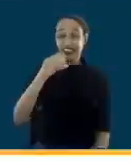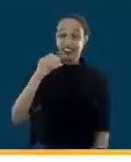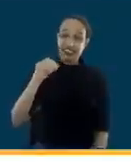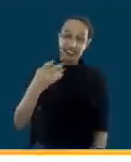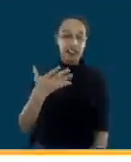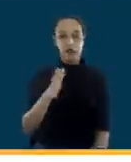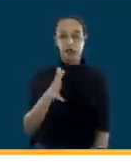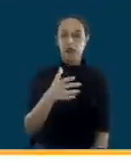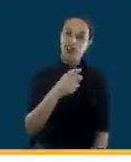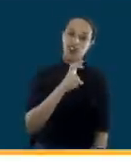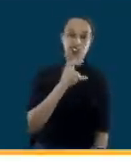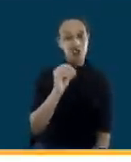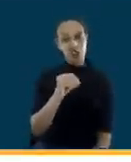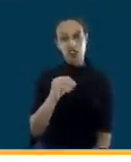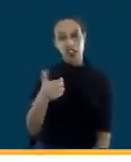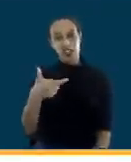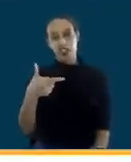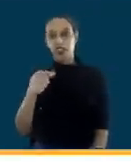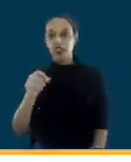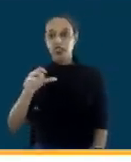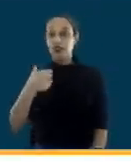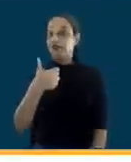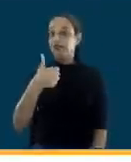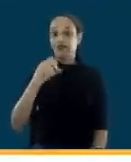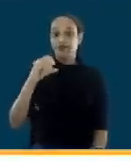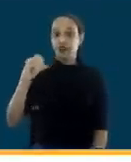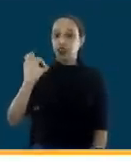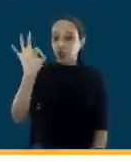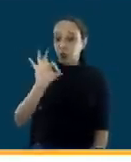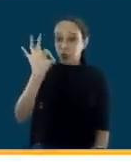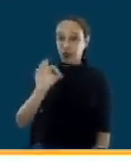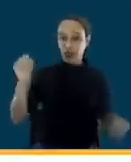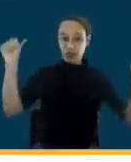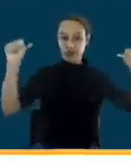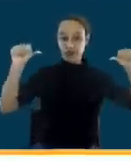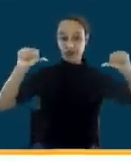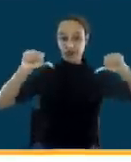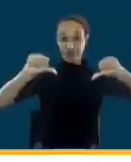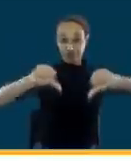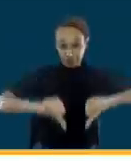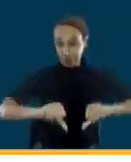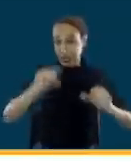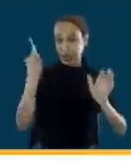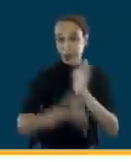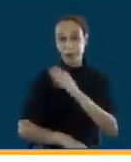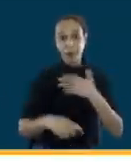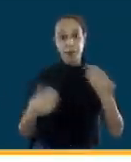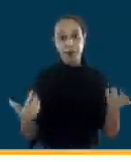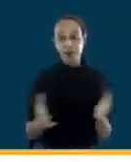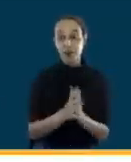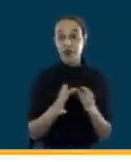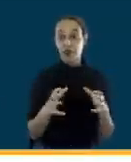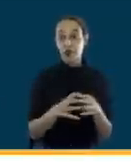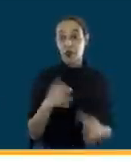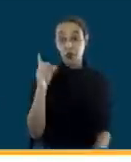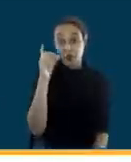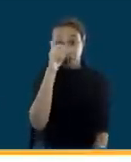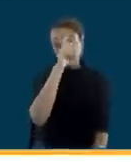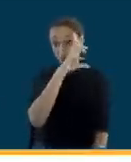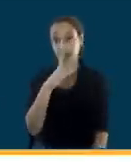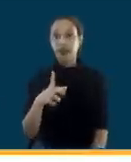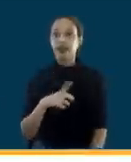seja, são setores que estão debilitados e, pior, eles têm uma dificuldade de